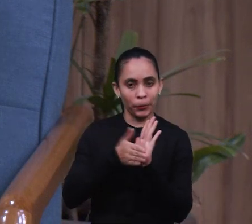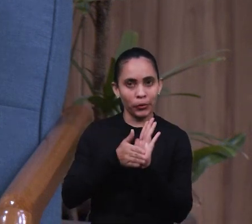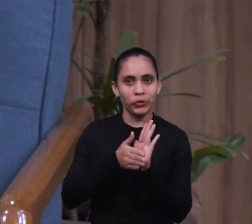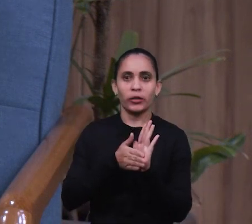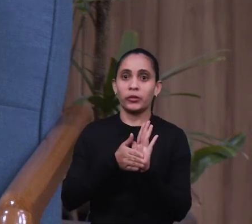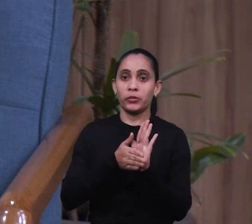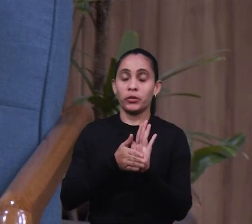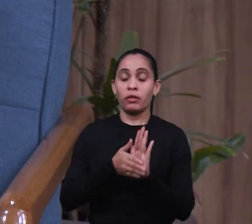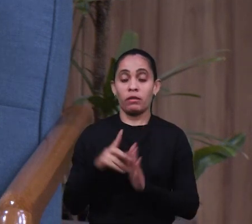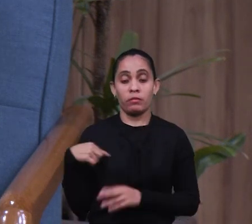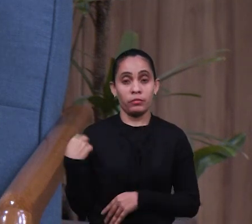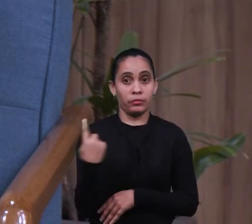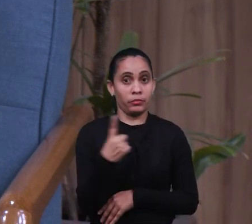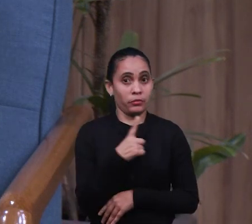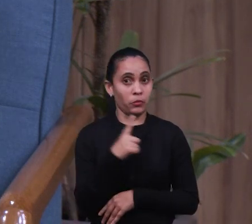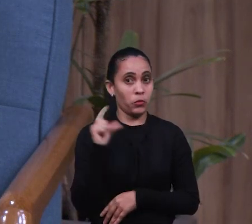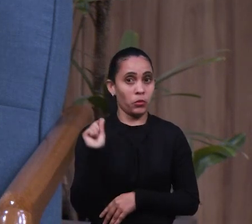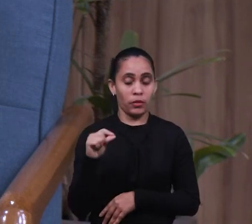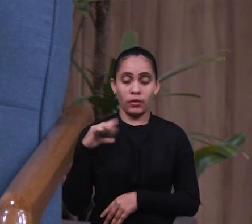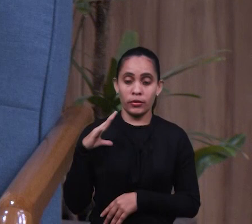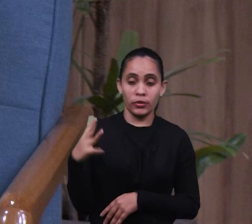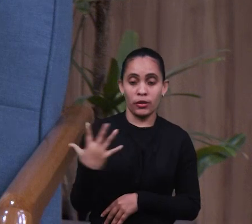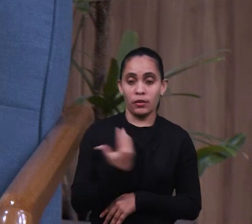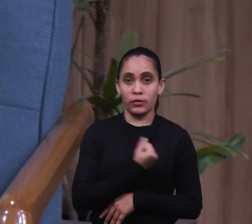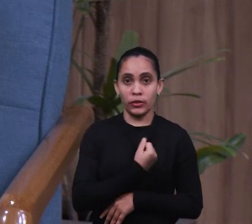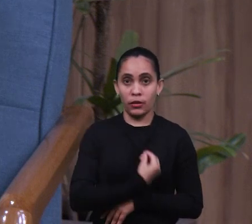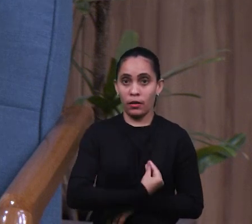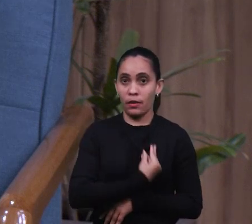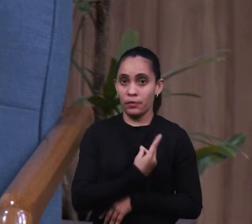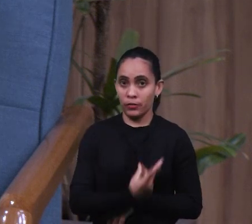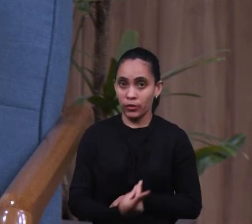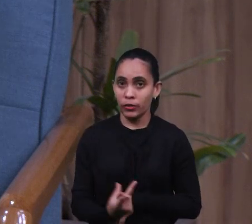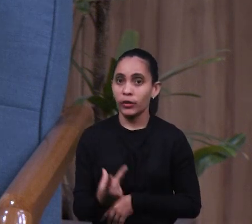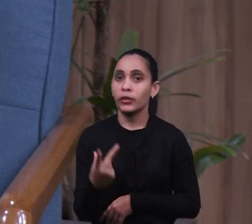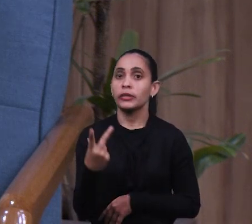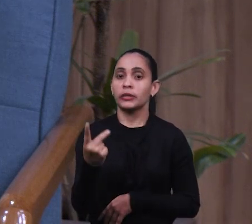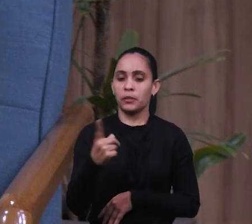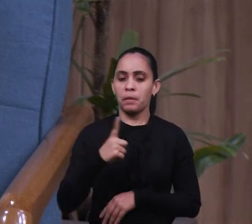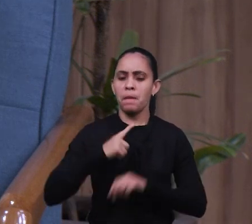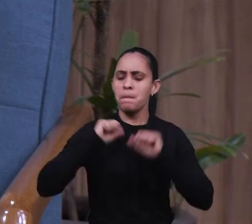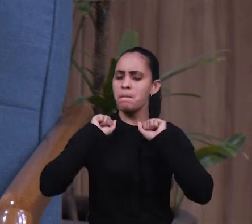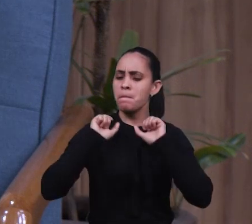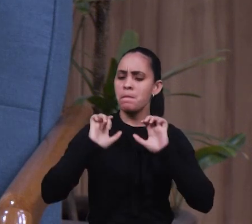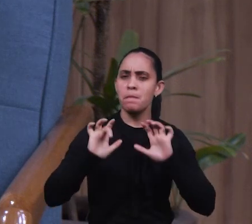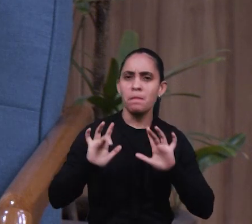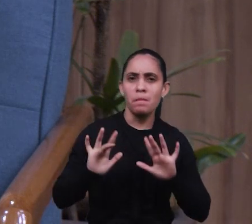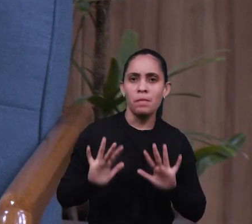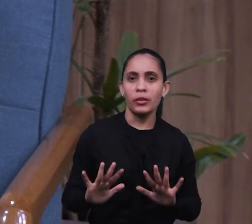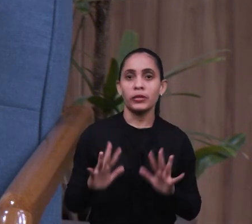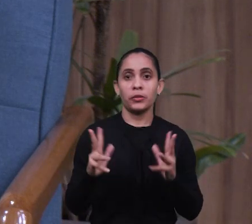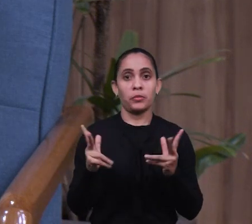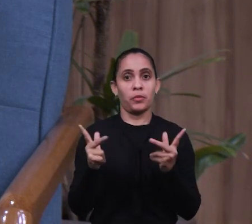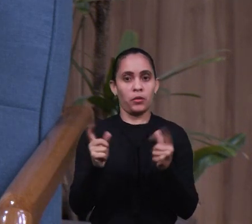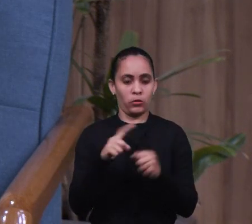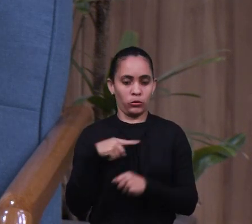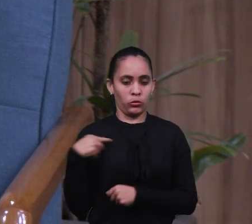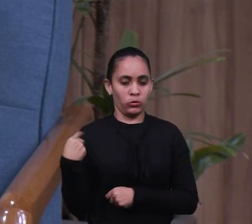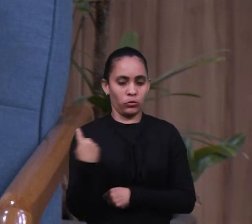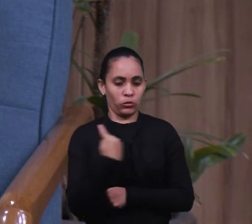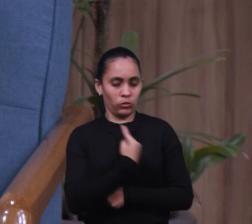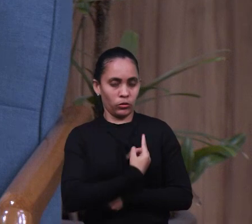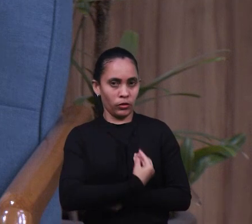projeto, nos reserva, além da salvação e da vida eterna, muitos outros benefícios enquanto